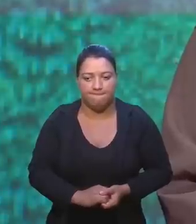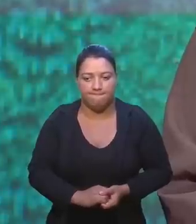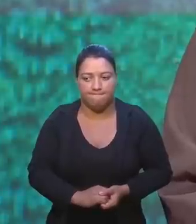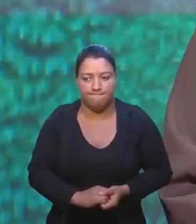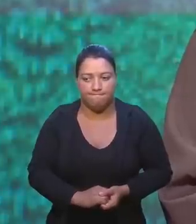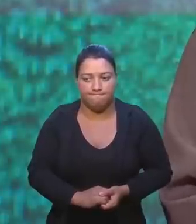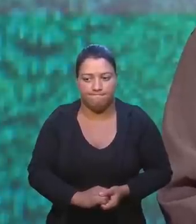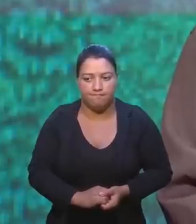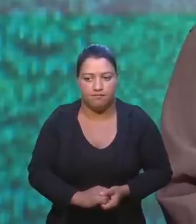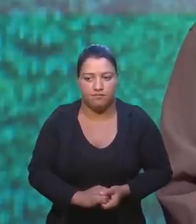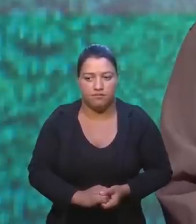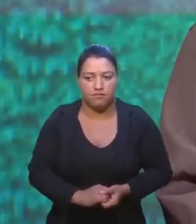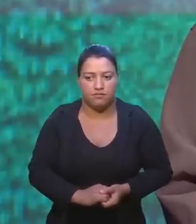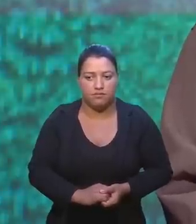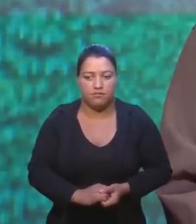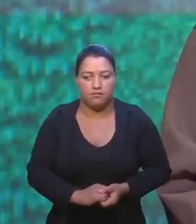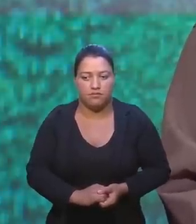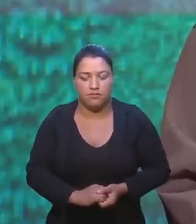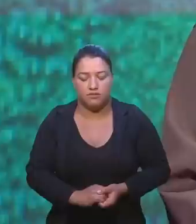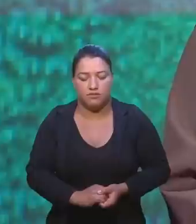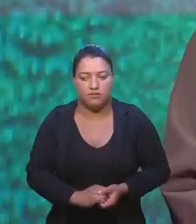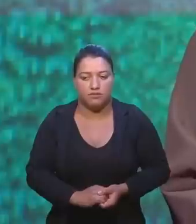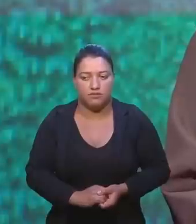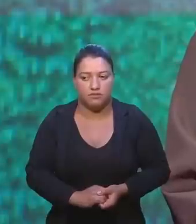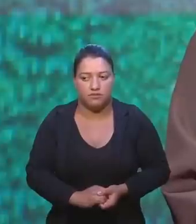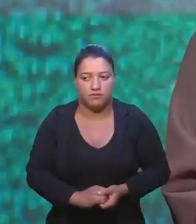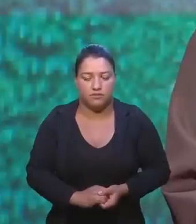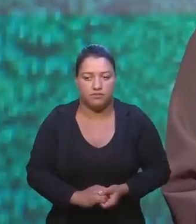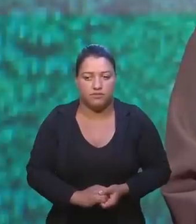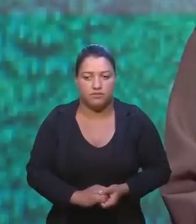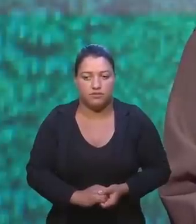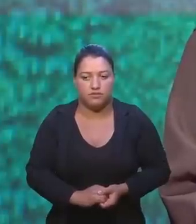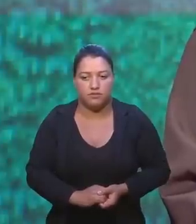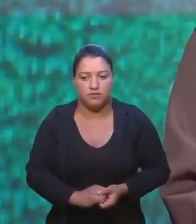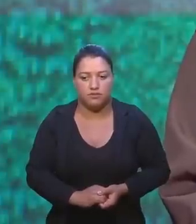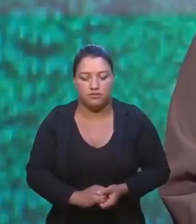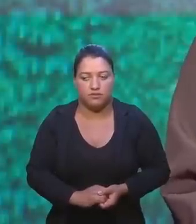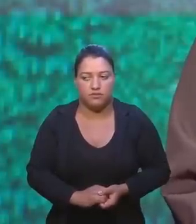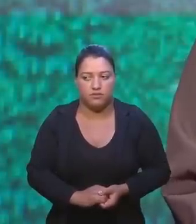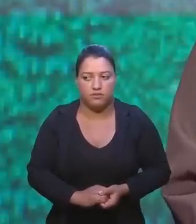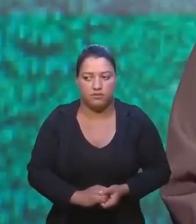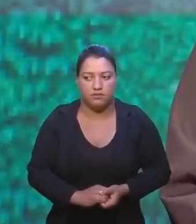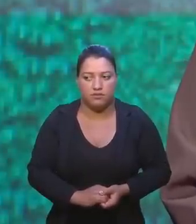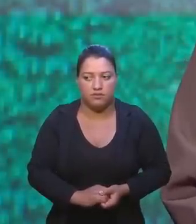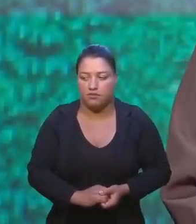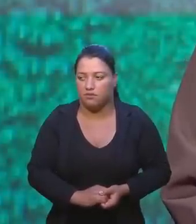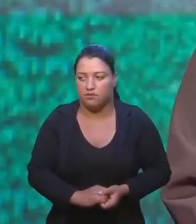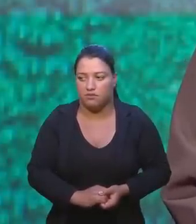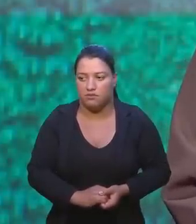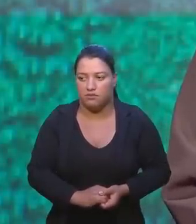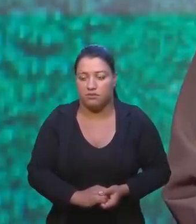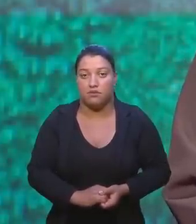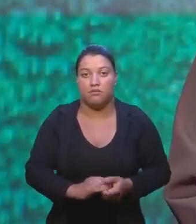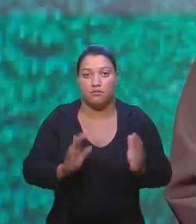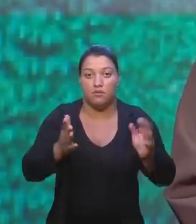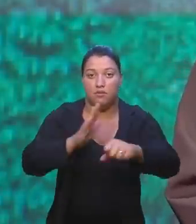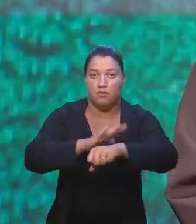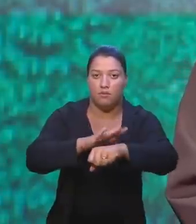Esse é o momento muito